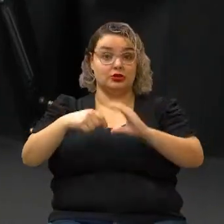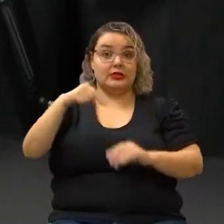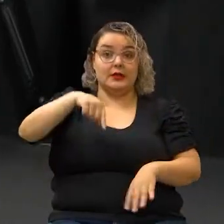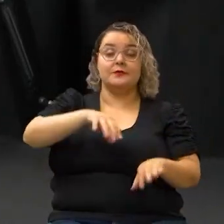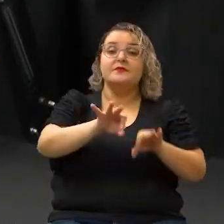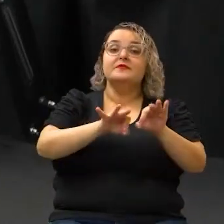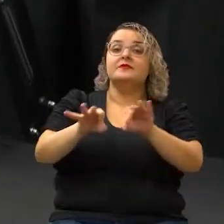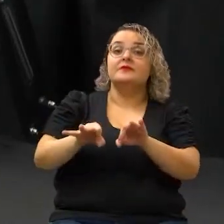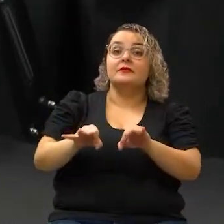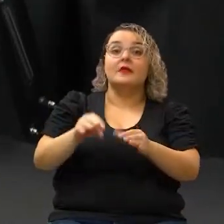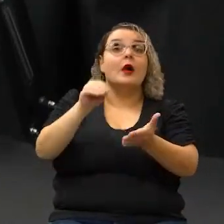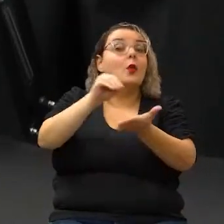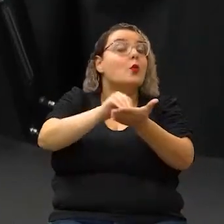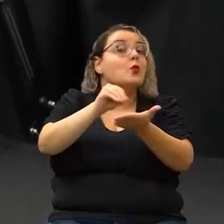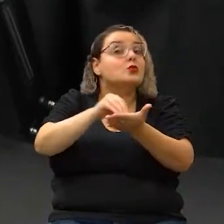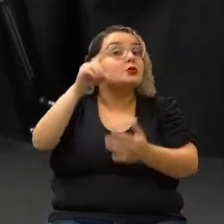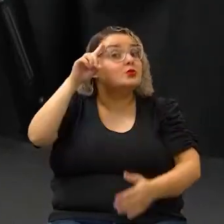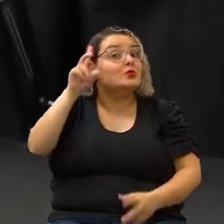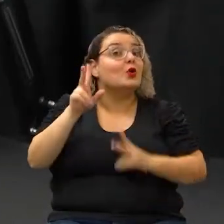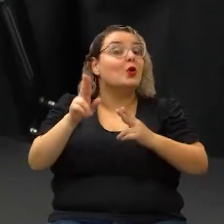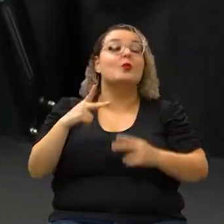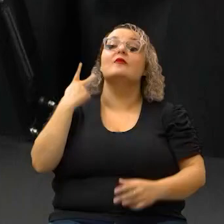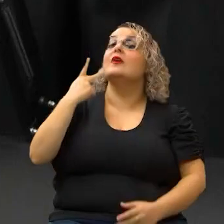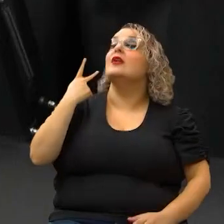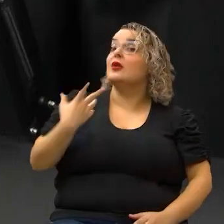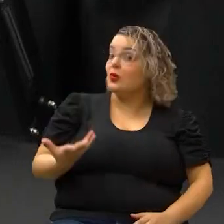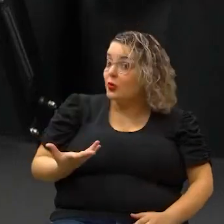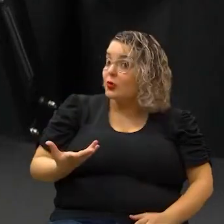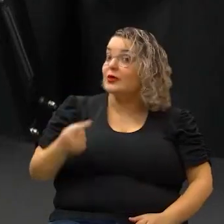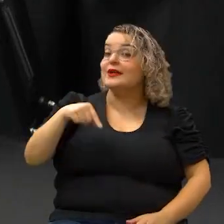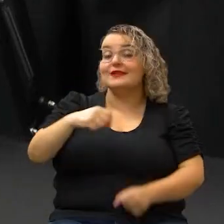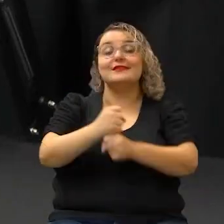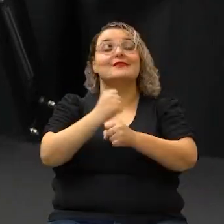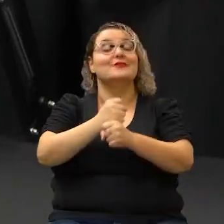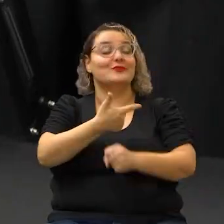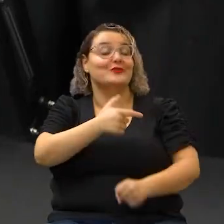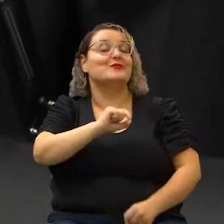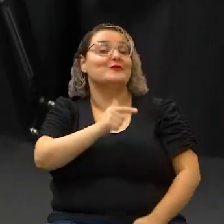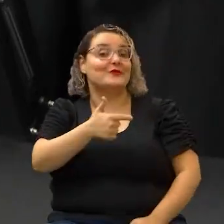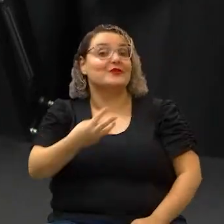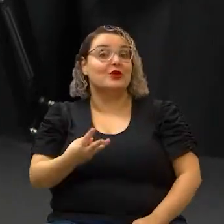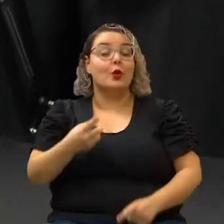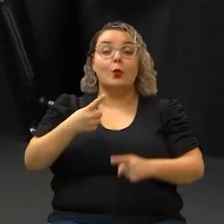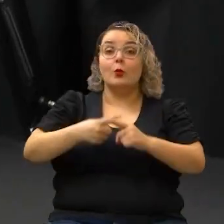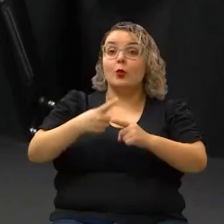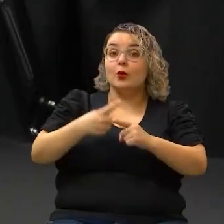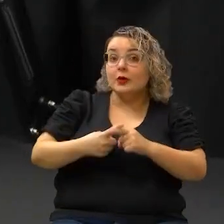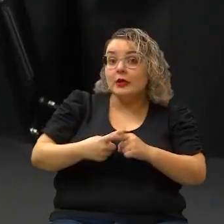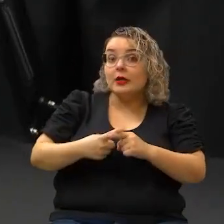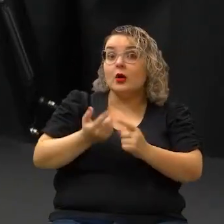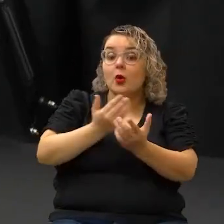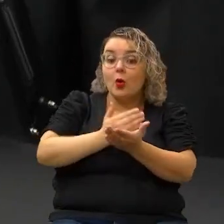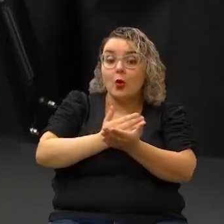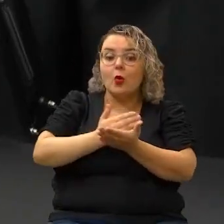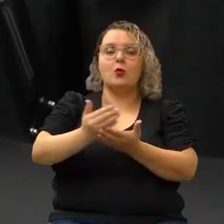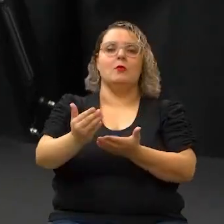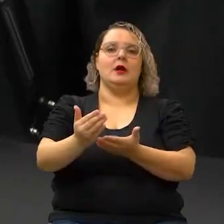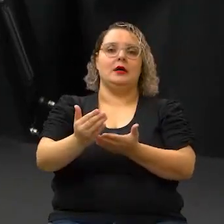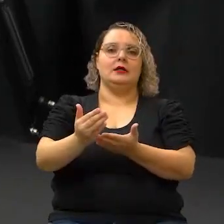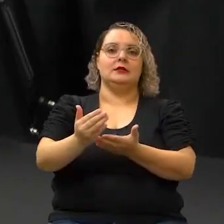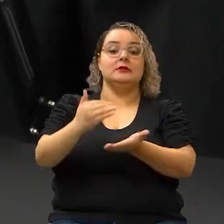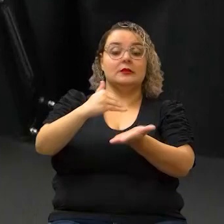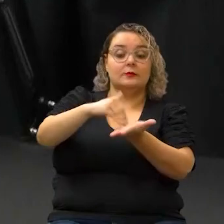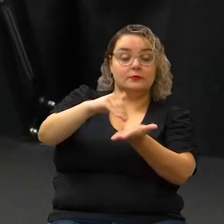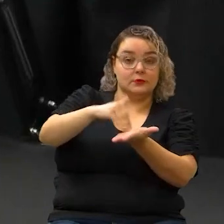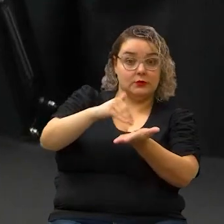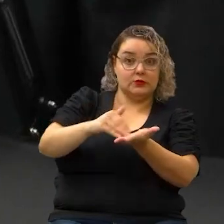programa, é o último dia dele como vereador neste ano de 2023, porque ele passa a ser o secretário